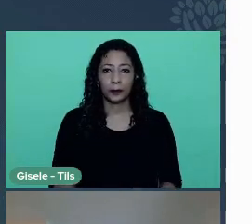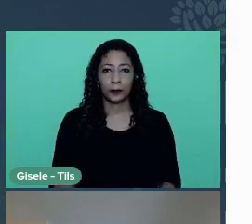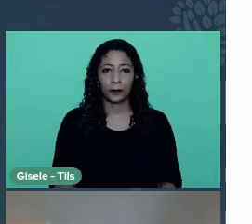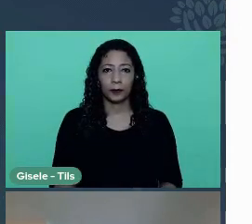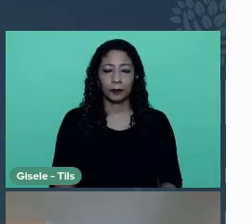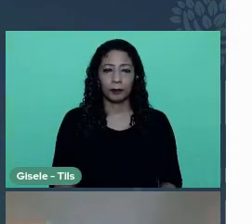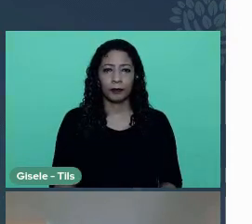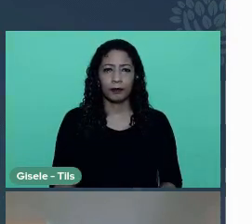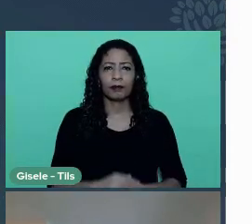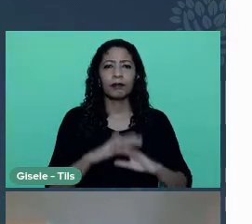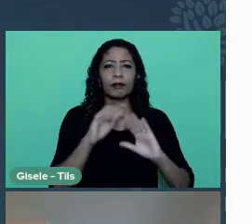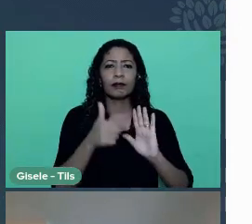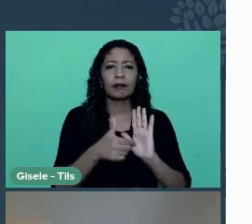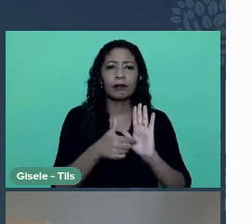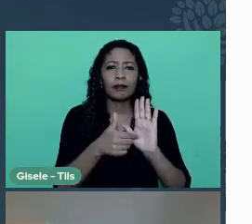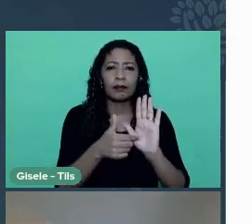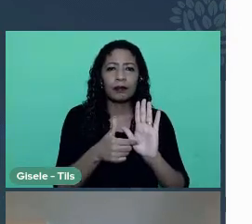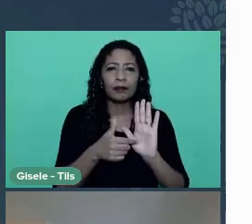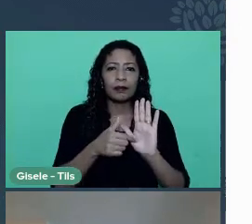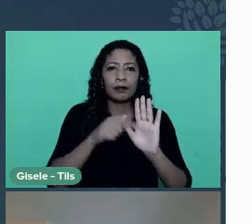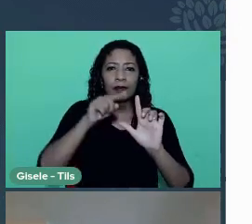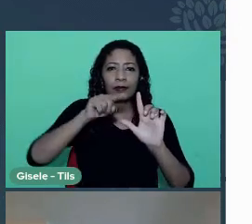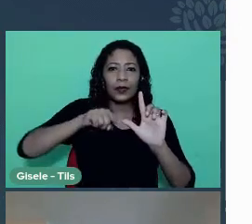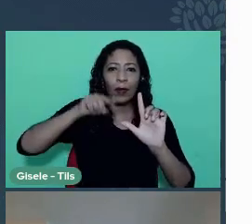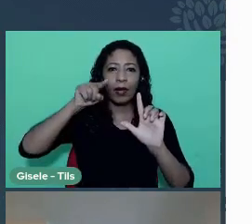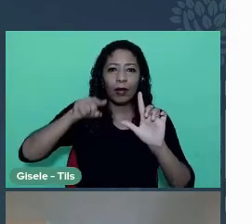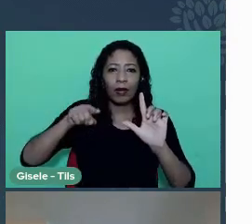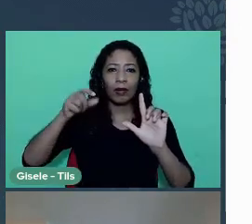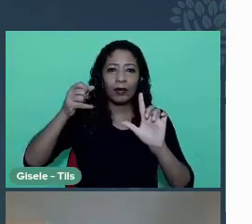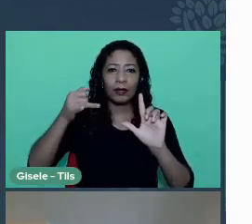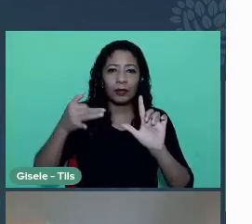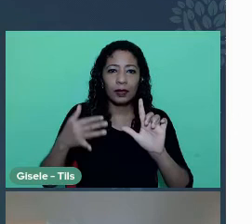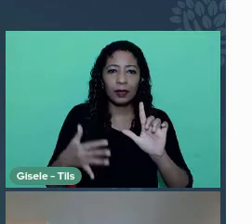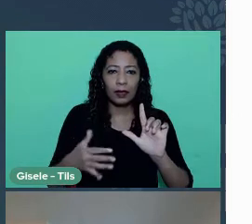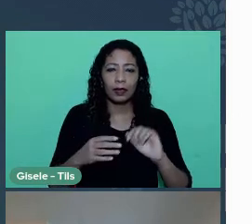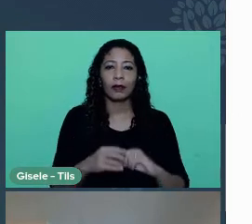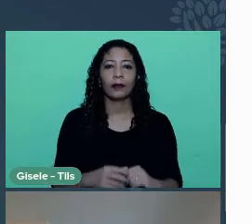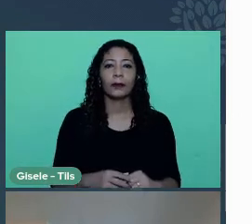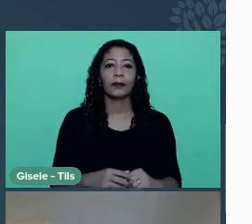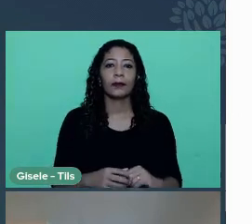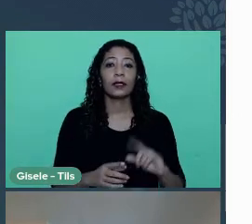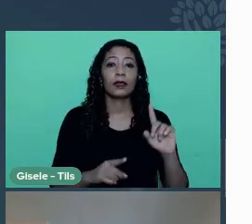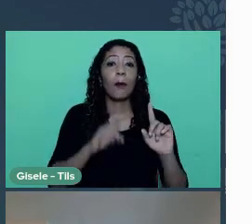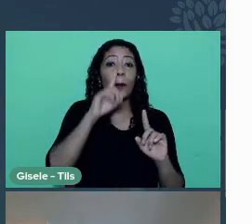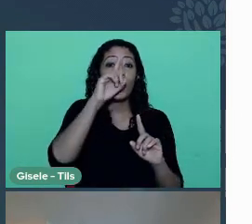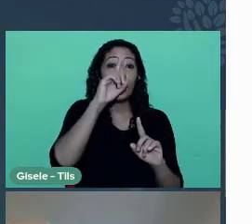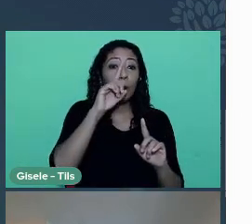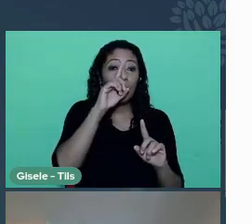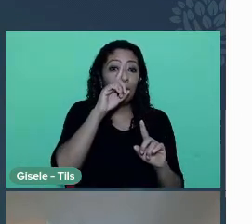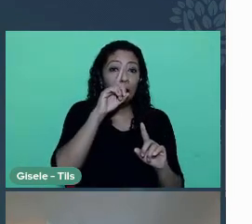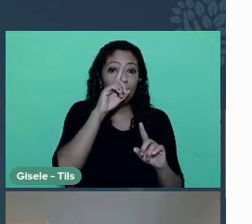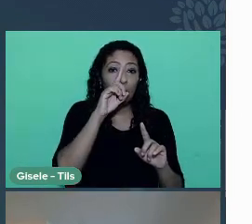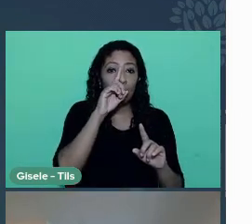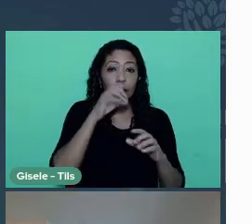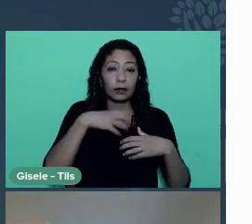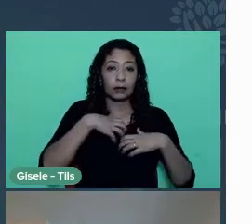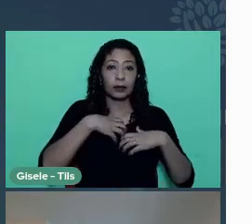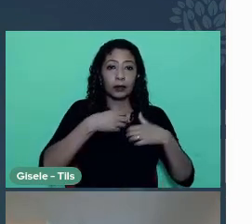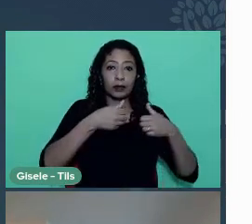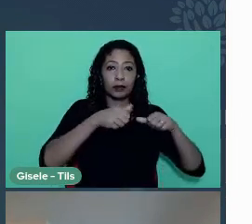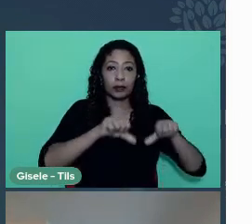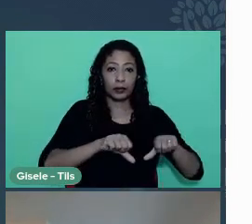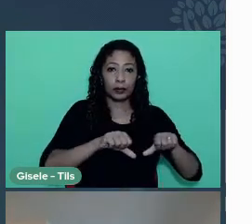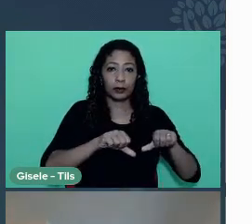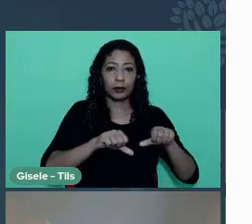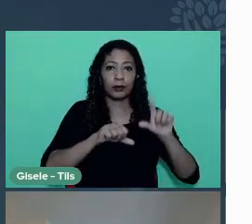Aqui eu vou falar, aqui neste gráfico, aqui é o risco de ter sintomas de asma, de ter asma, e aqui é a